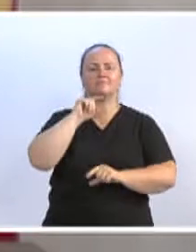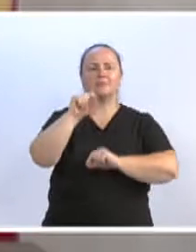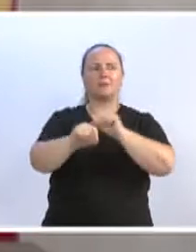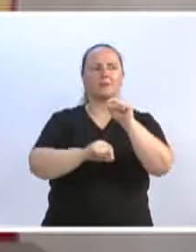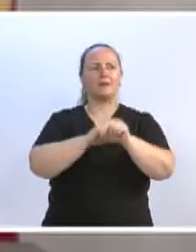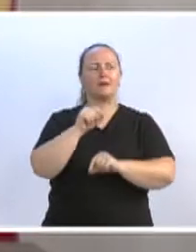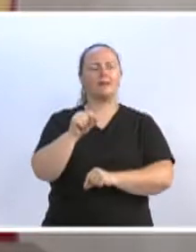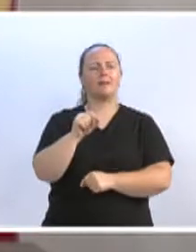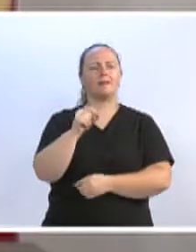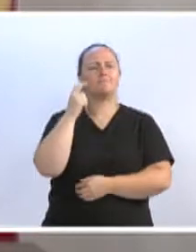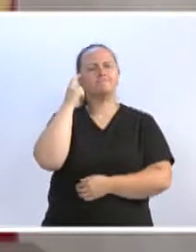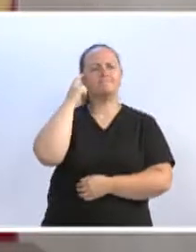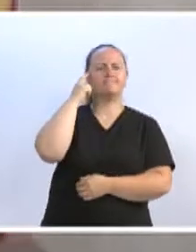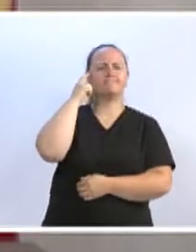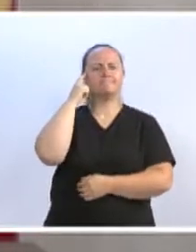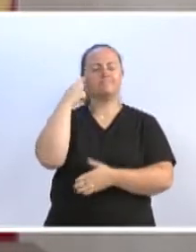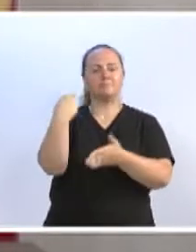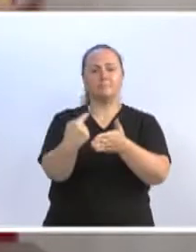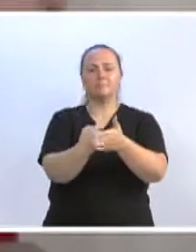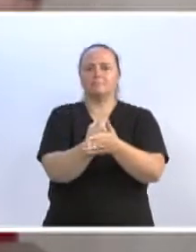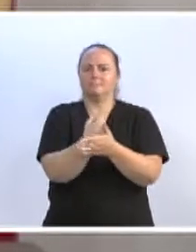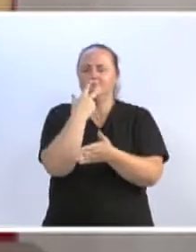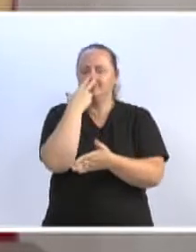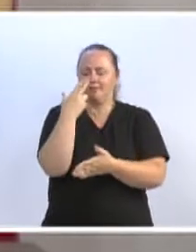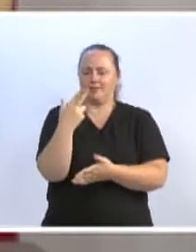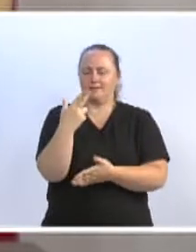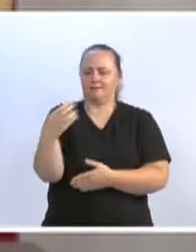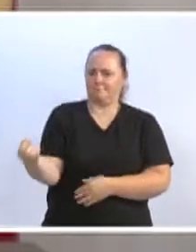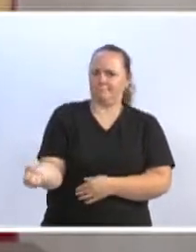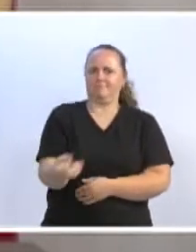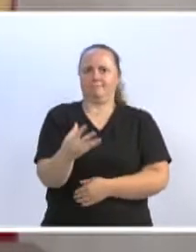pergunta, talvez, pastor Werner, uma pergunta bem pós-moderna.